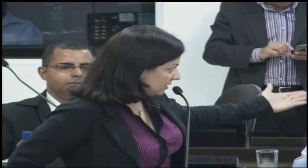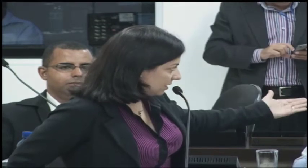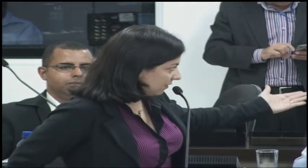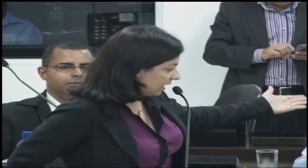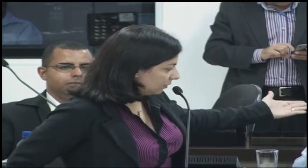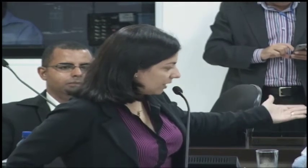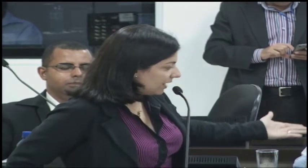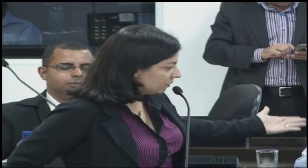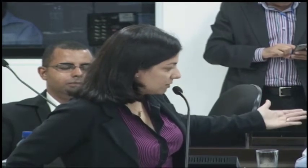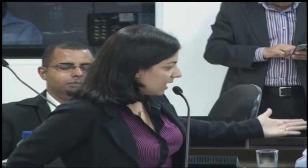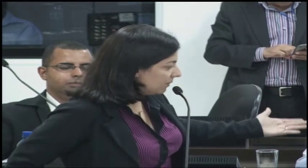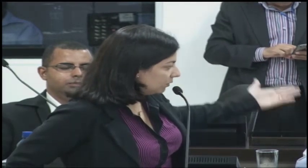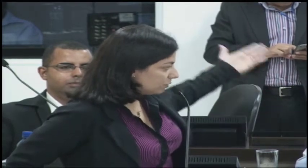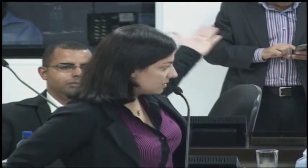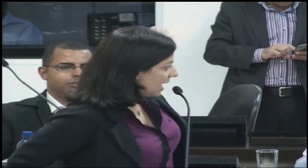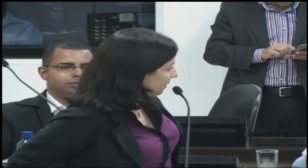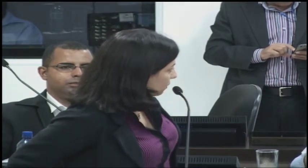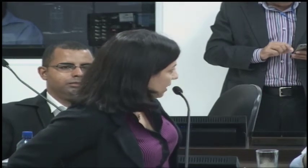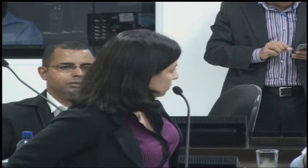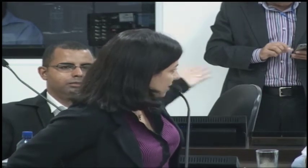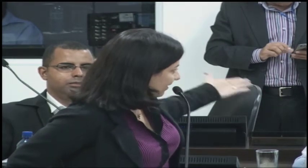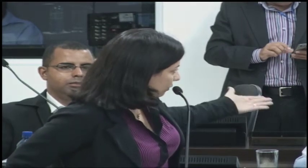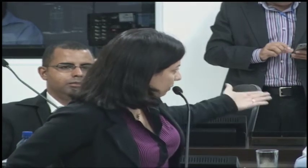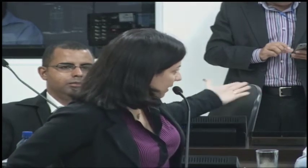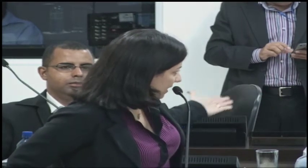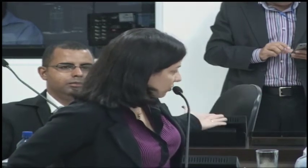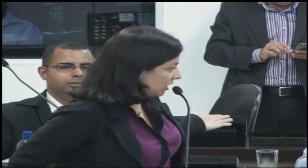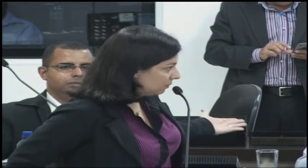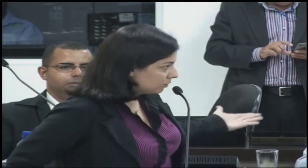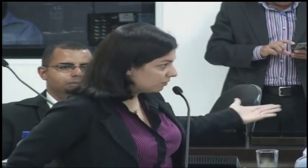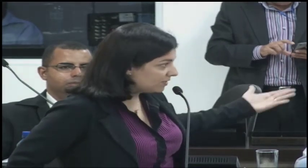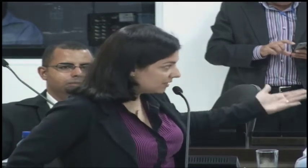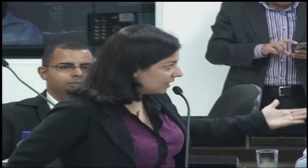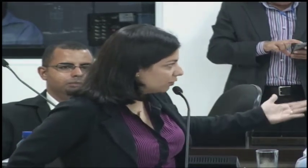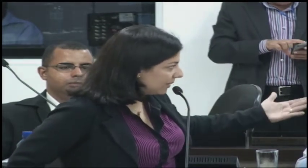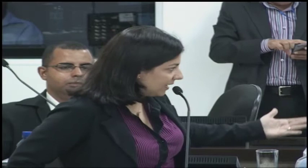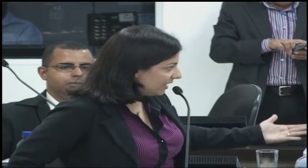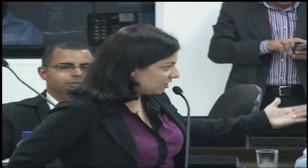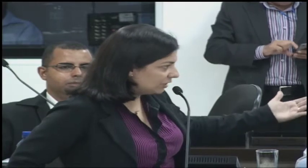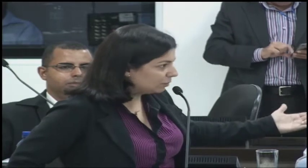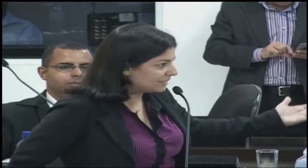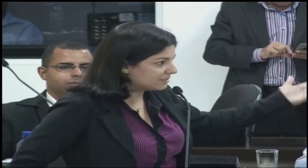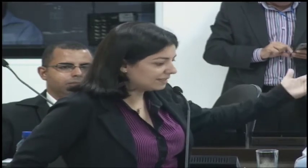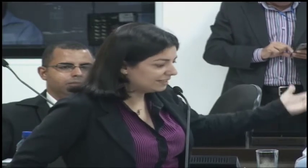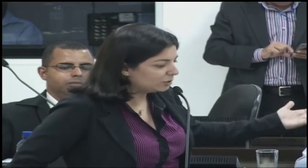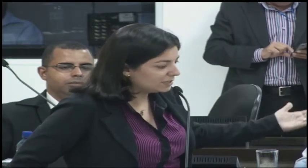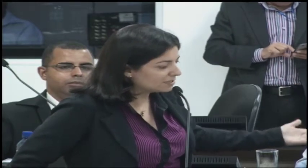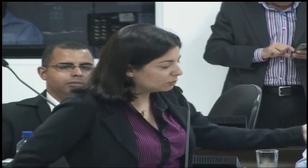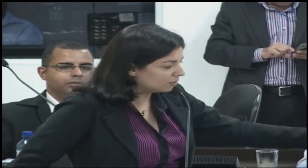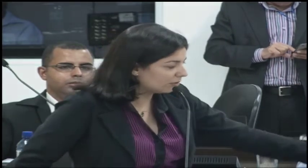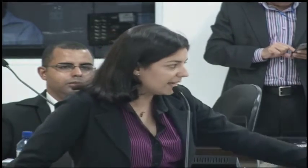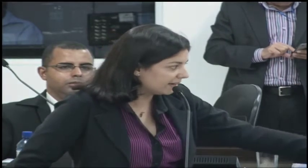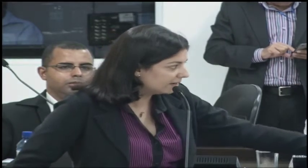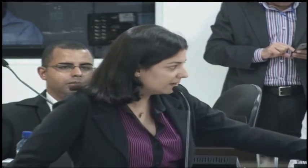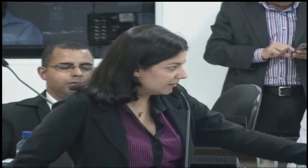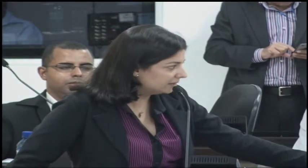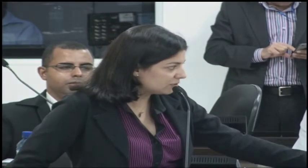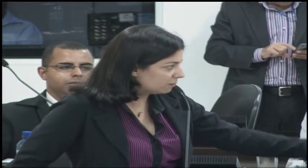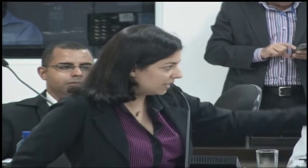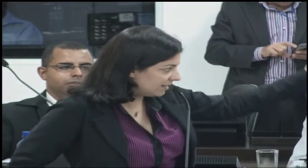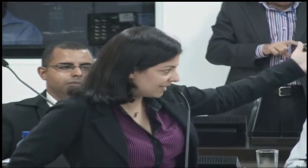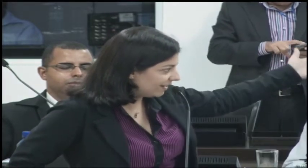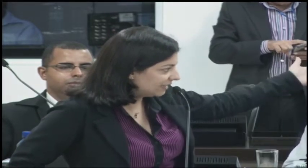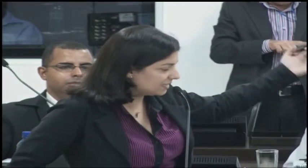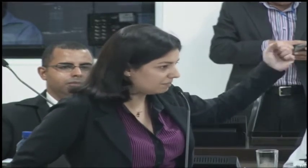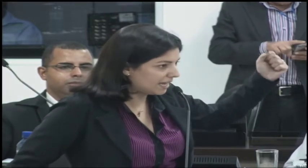vereadores e vereador cleyton sabem no sábado mesmo estava na companhia de ambos visitando uma igreja de mando é da denominação do meu colega anderson